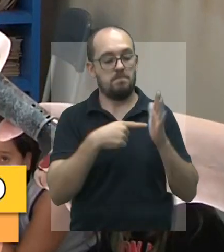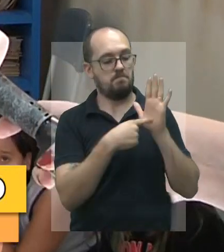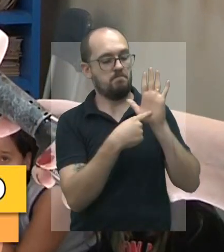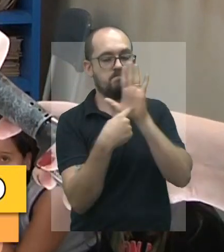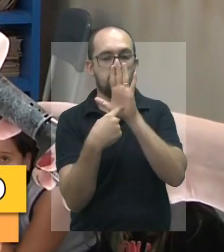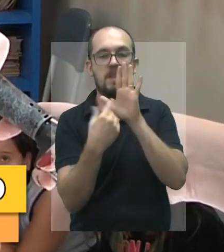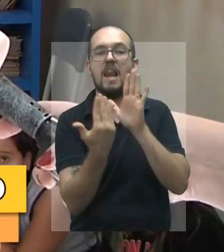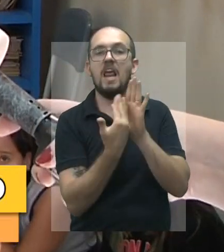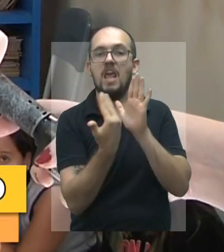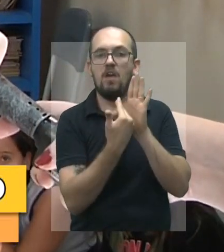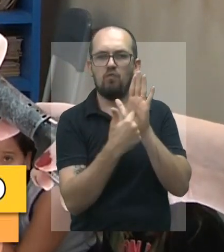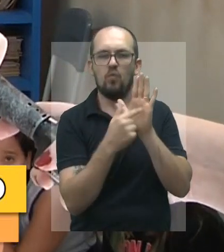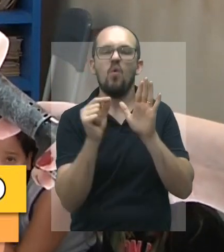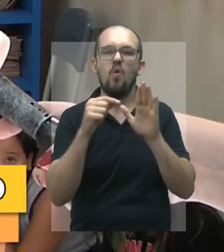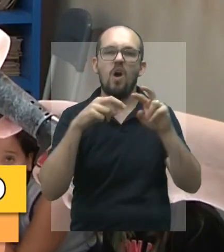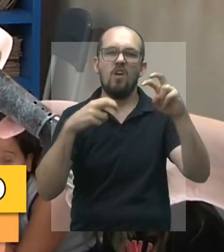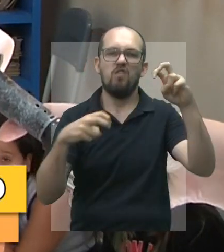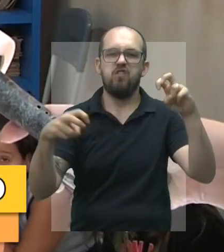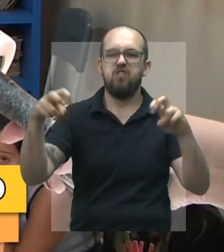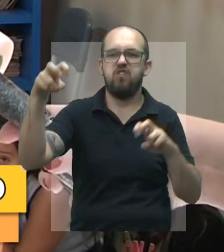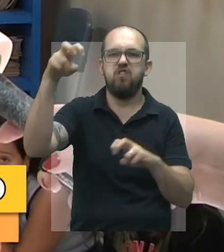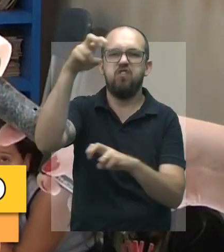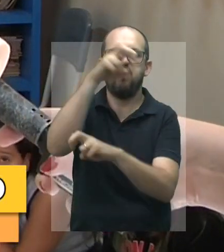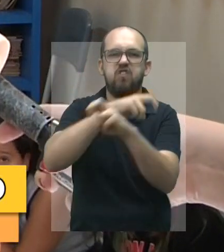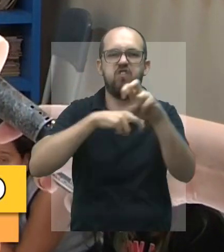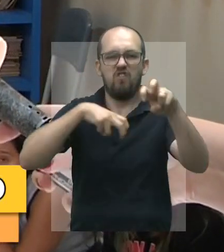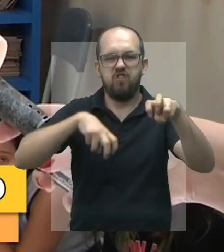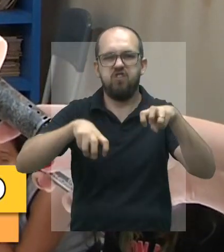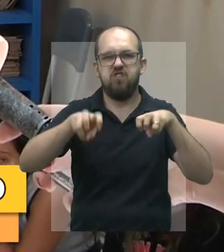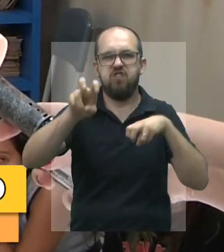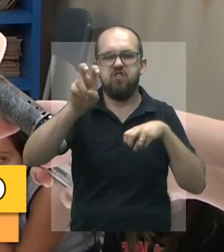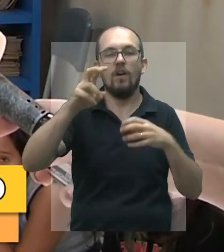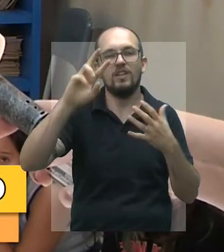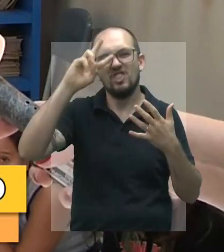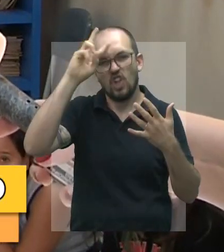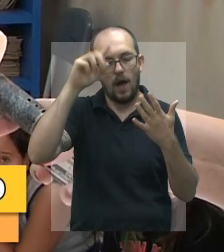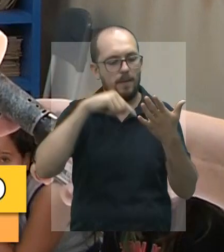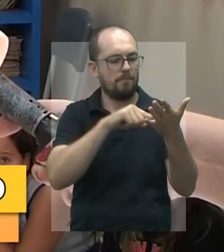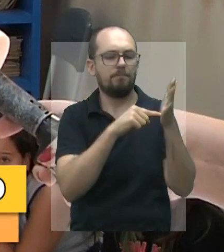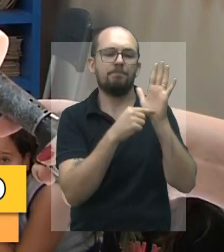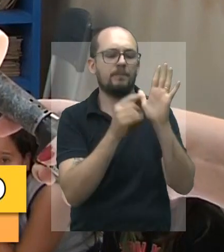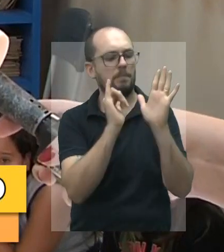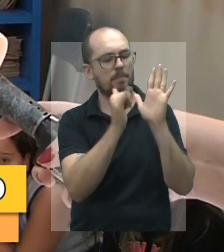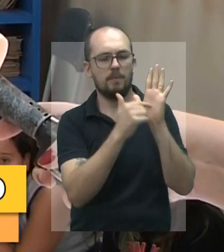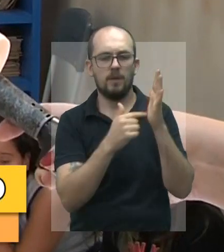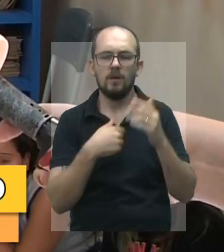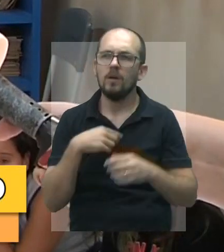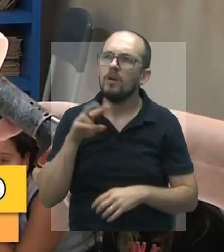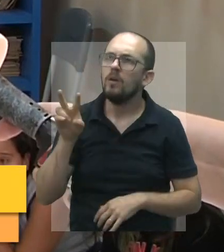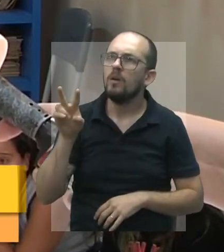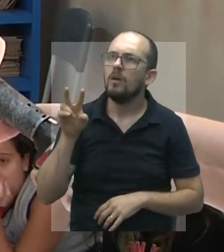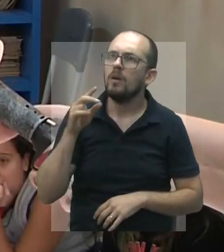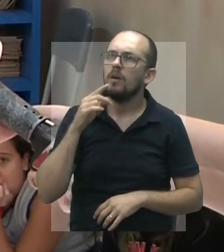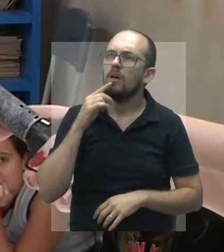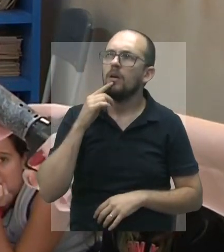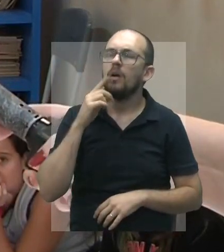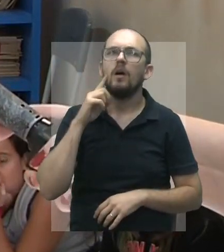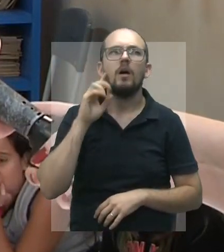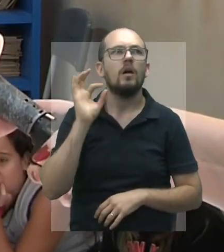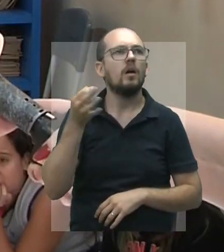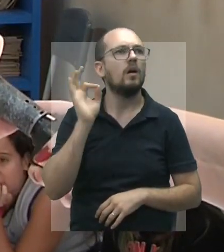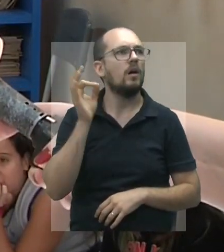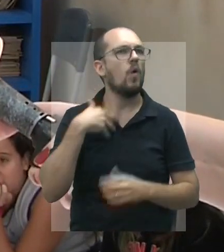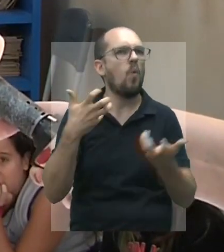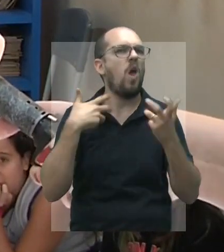tem de um parque de diversões, que tem várias histórias. E eu vi um parque de diversões assombrado.